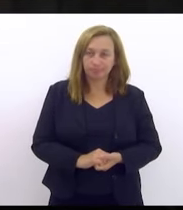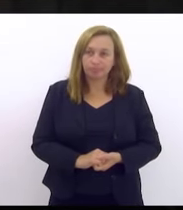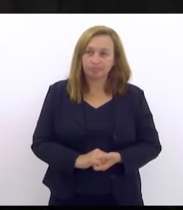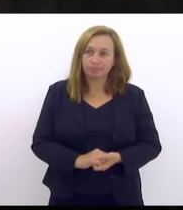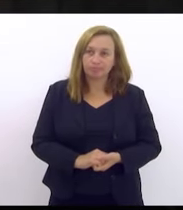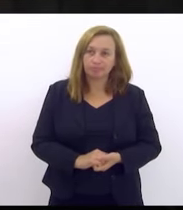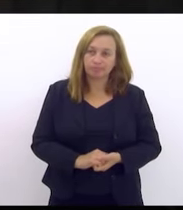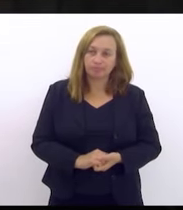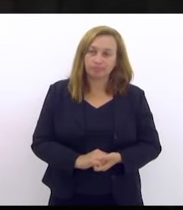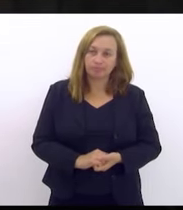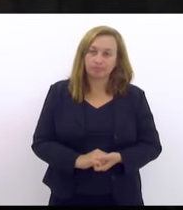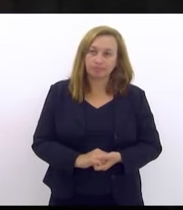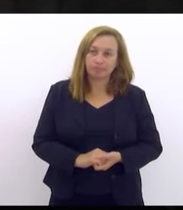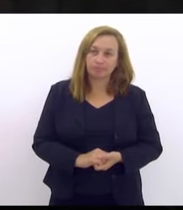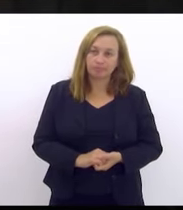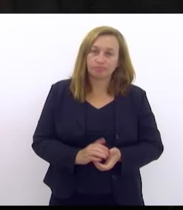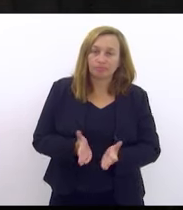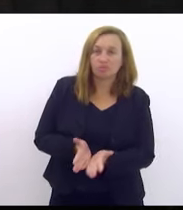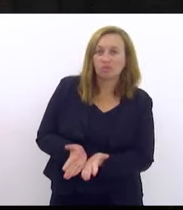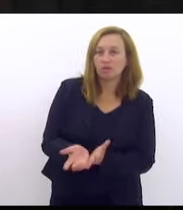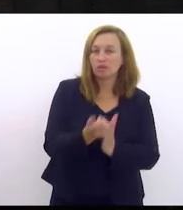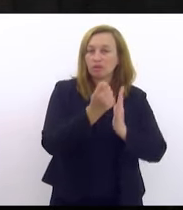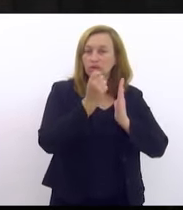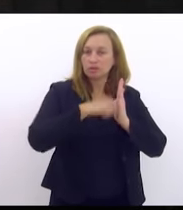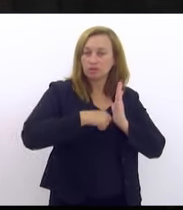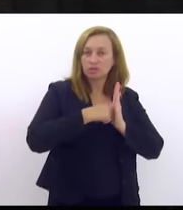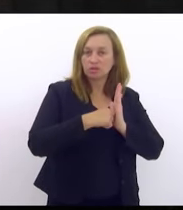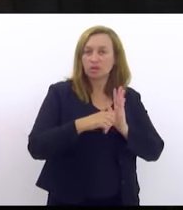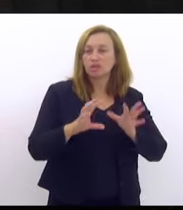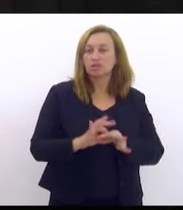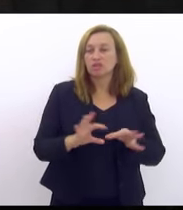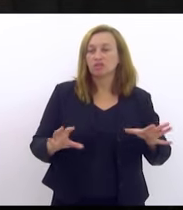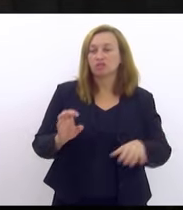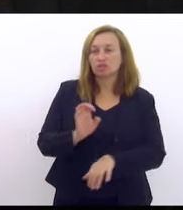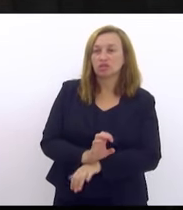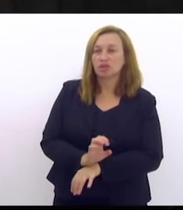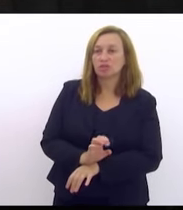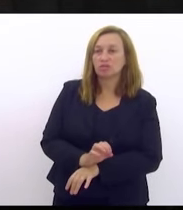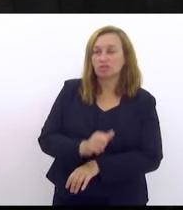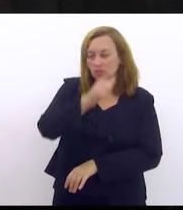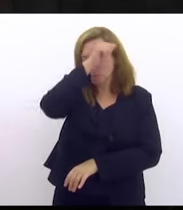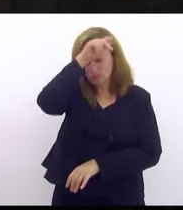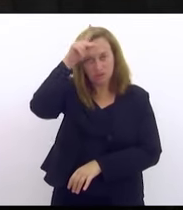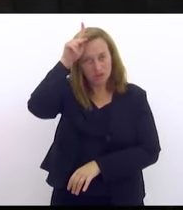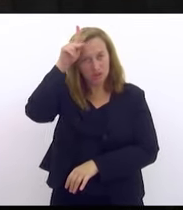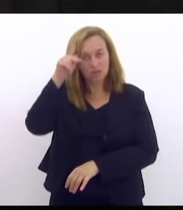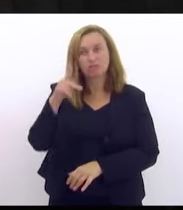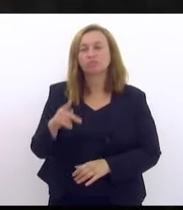em cima dos tributos, deixando estados e municípios à míngua. Ora,